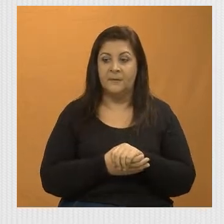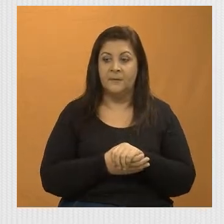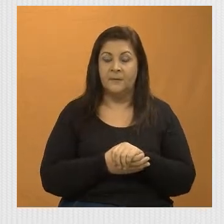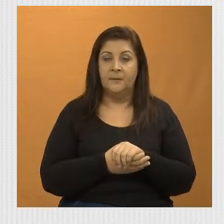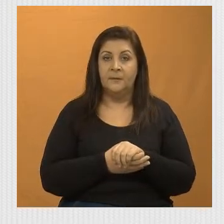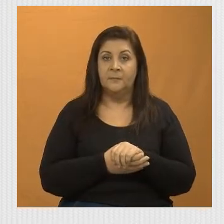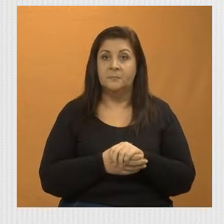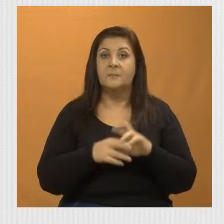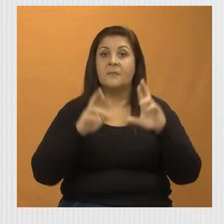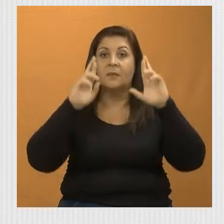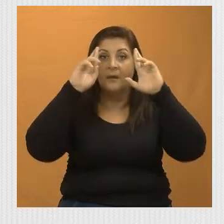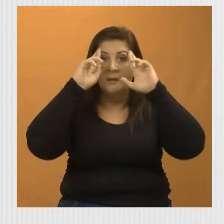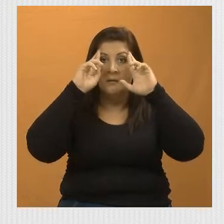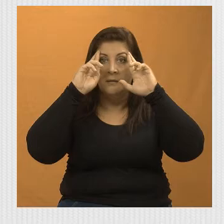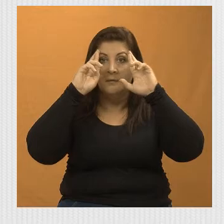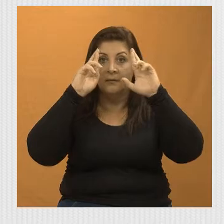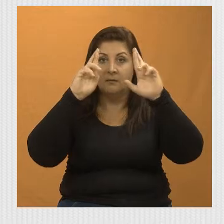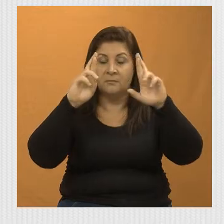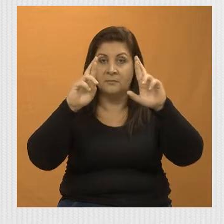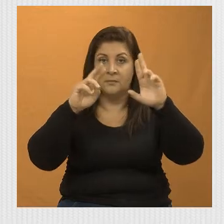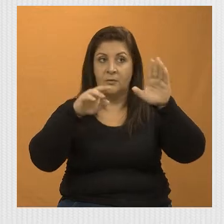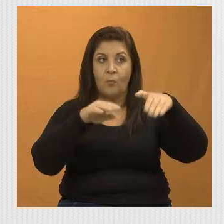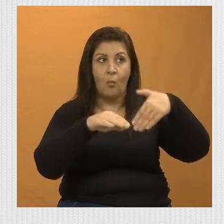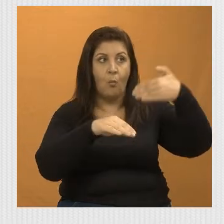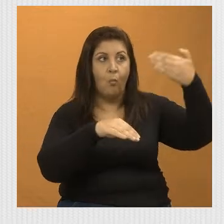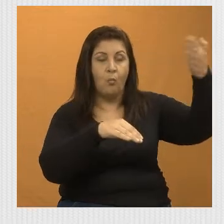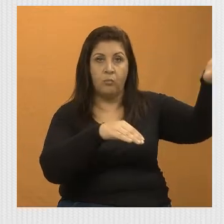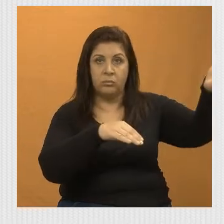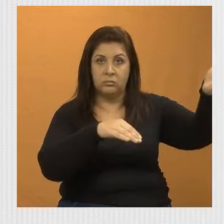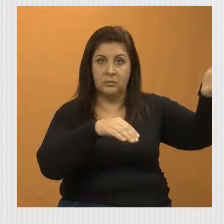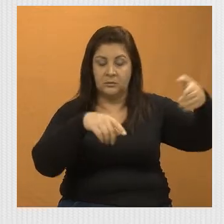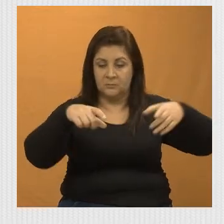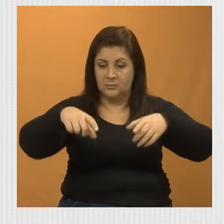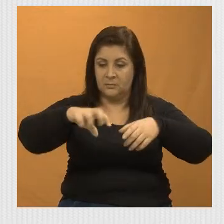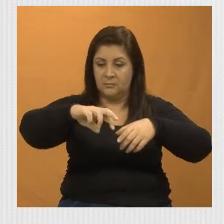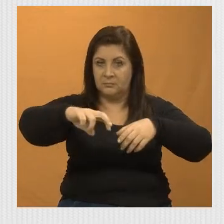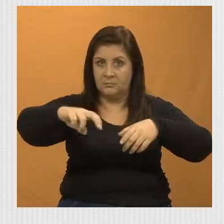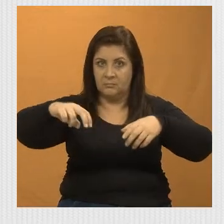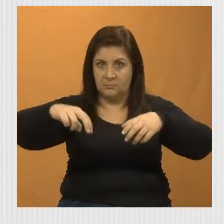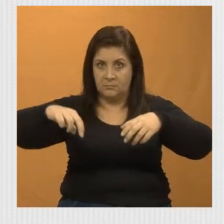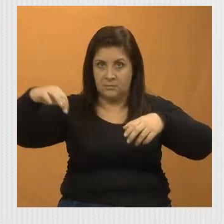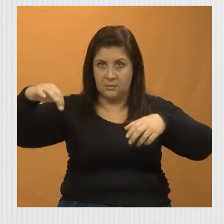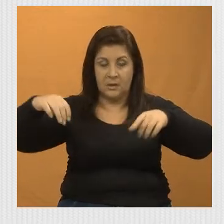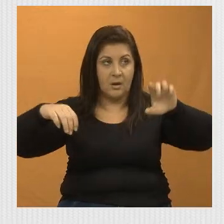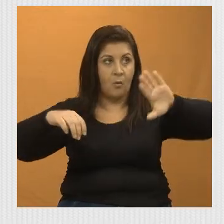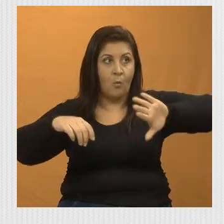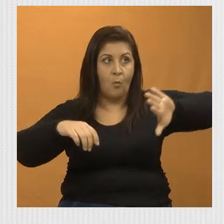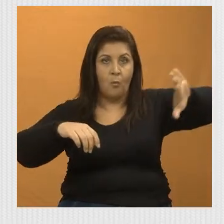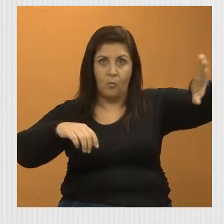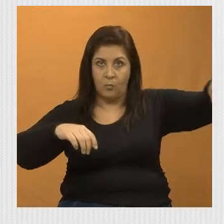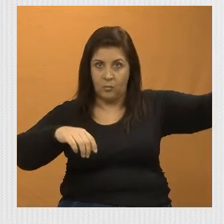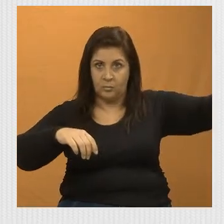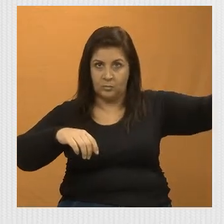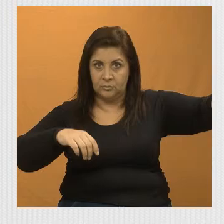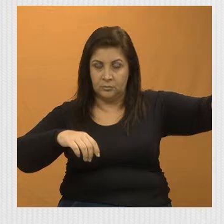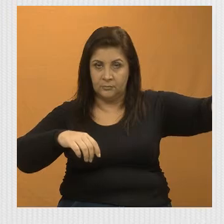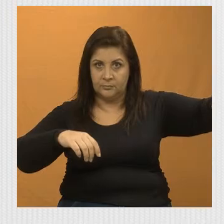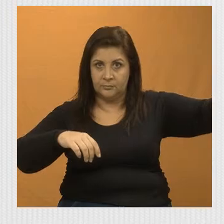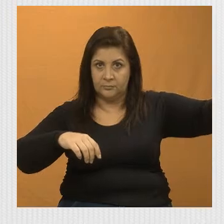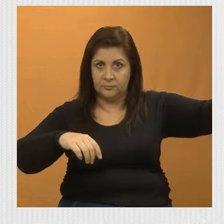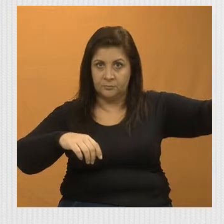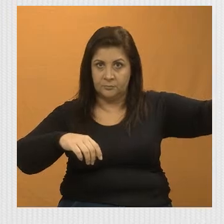respeitando que a interdição da outra arquibancada, que é a arquibancada que estava cedendo, em nenhum momento, desde quando nós estamos à